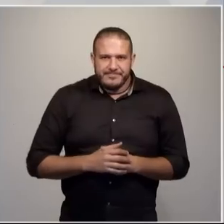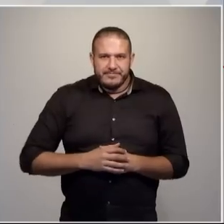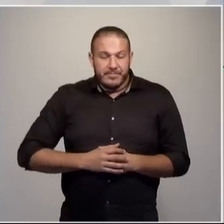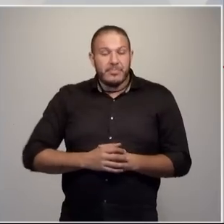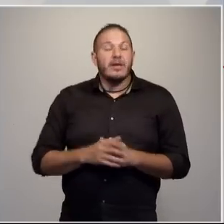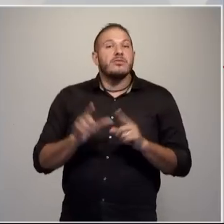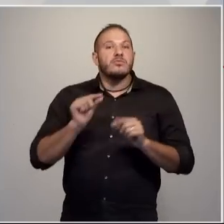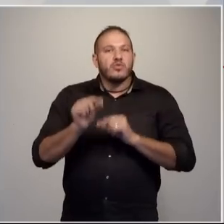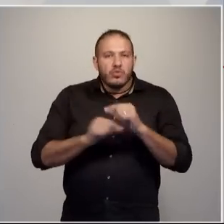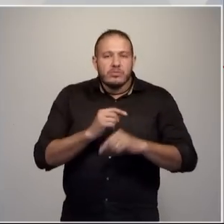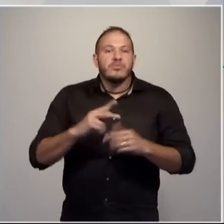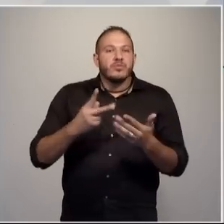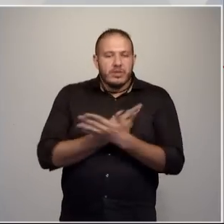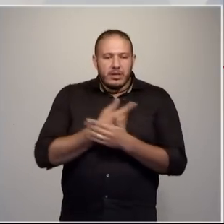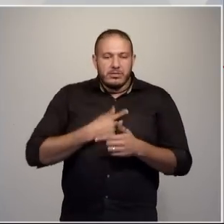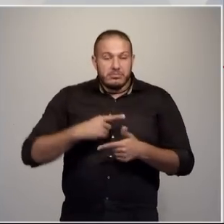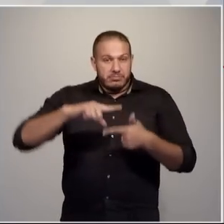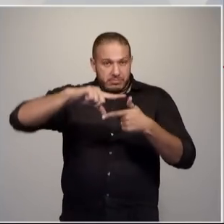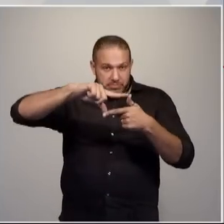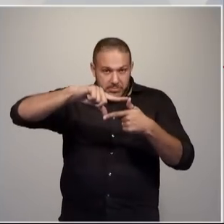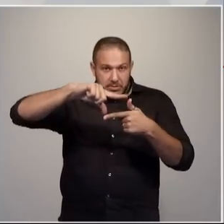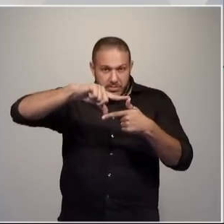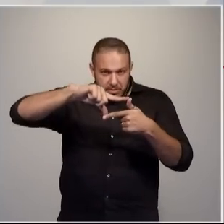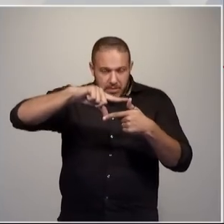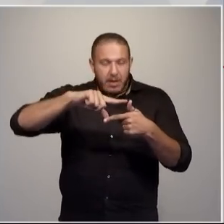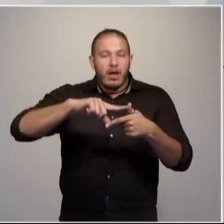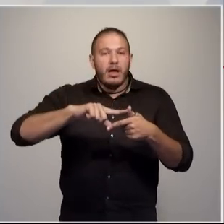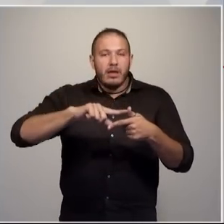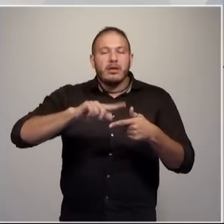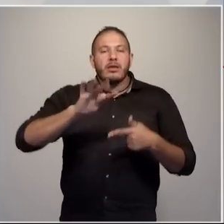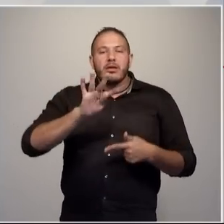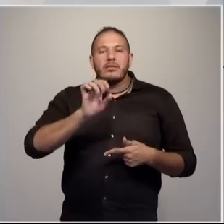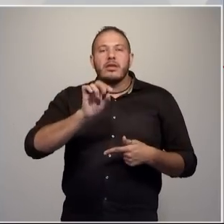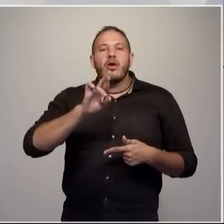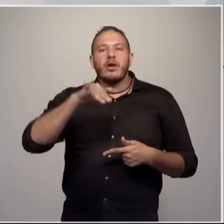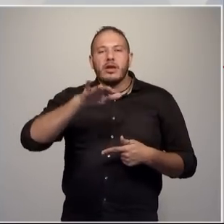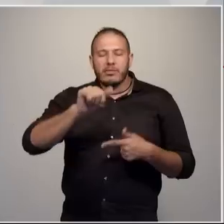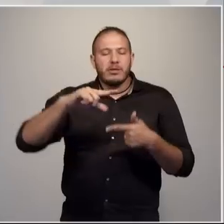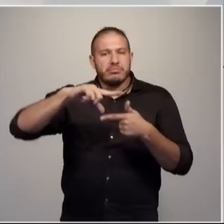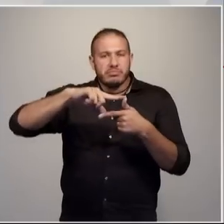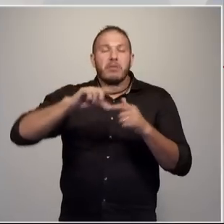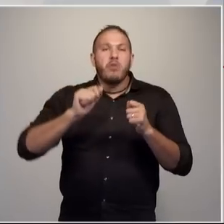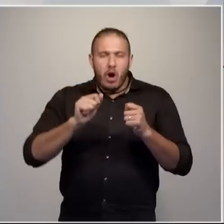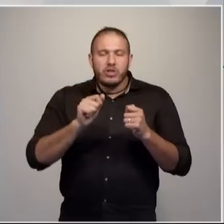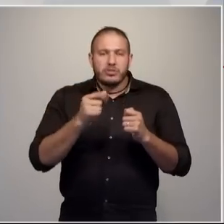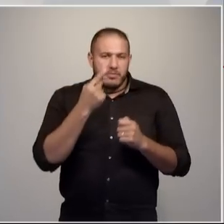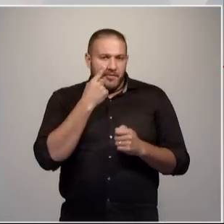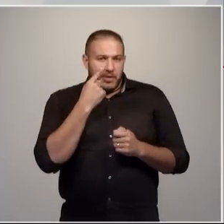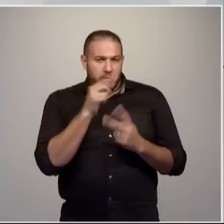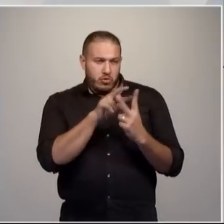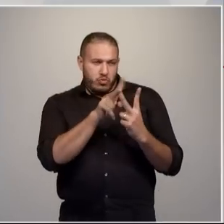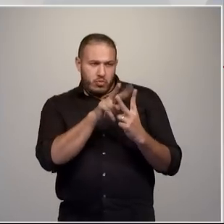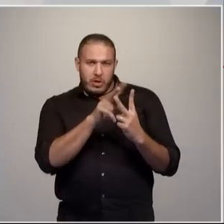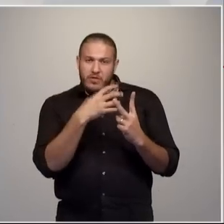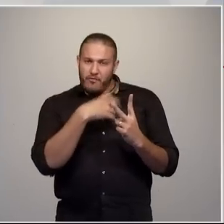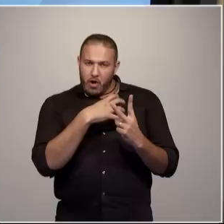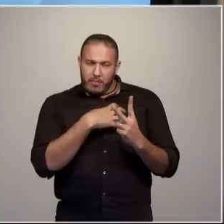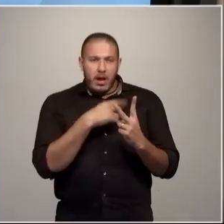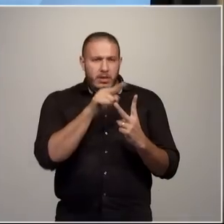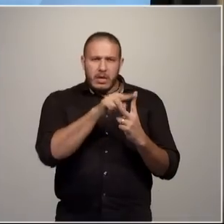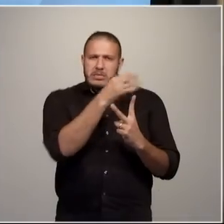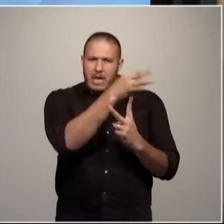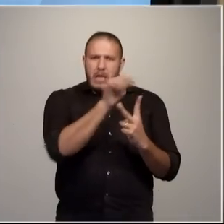Quando o domínio é um retângulo, o teorema de Fubini a gente pode escrever de duas formas diferentes. As duas são